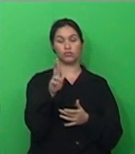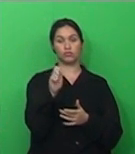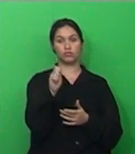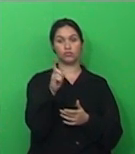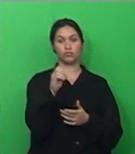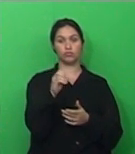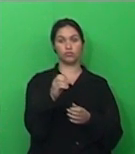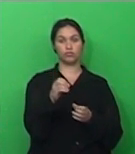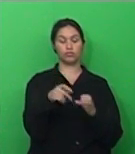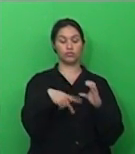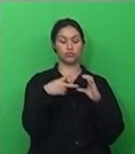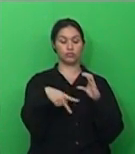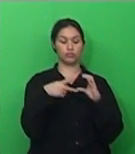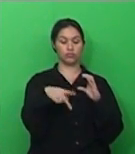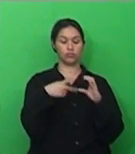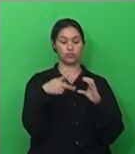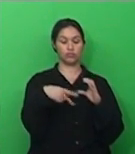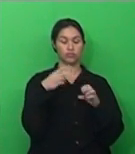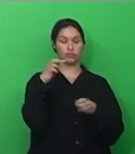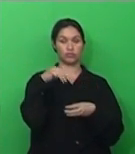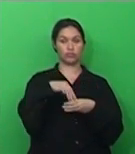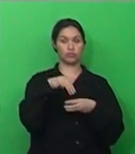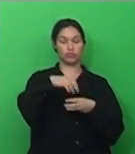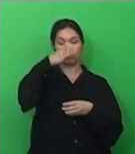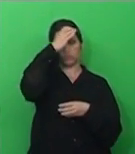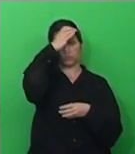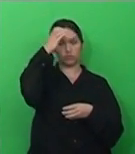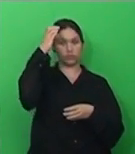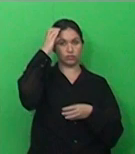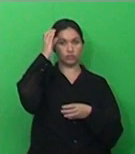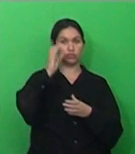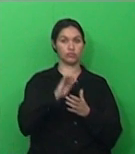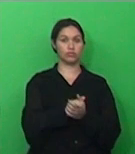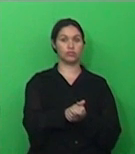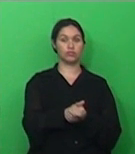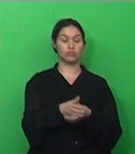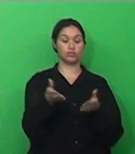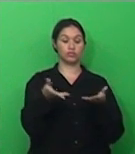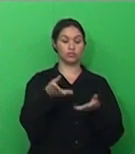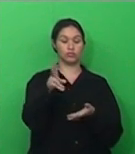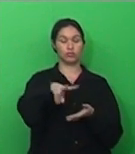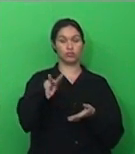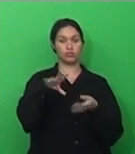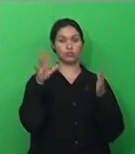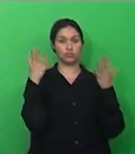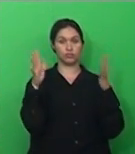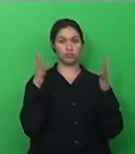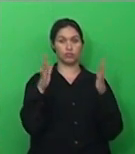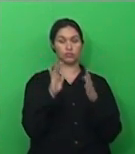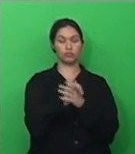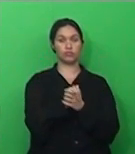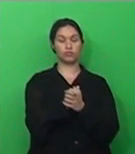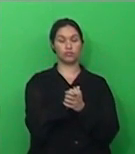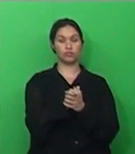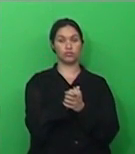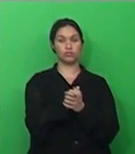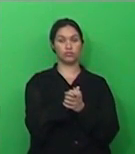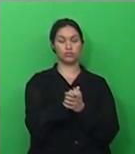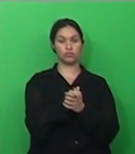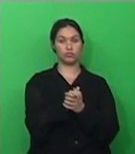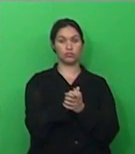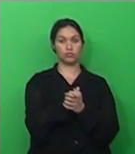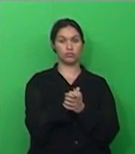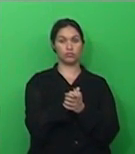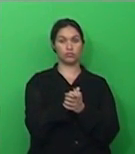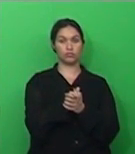A Câmara Municipal de Criciúma, por meio desses seus vereadores, vem a público aplaudir ao Grupo de Teatro Cirquinho Revirado